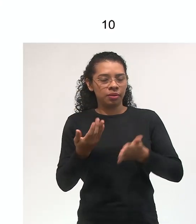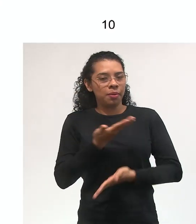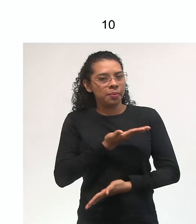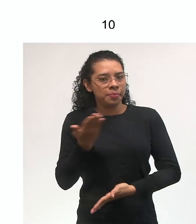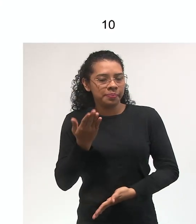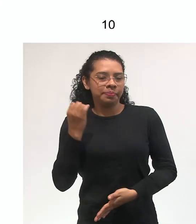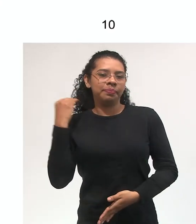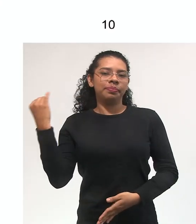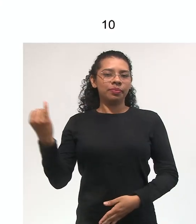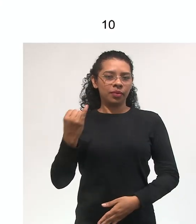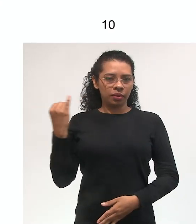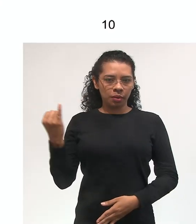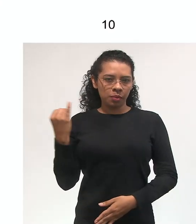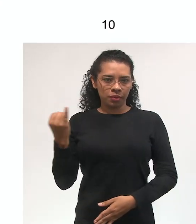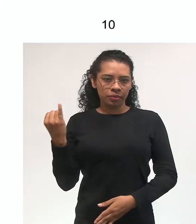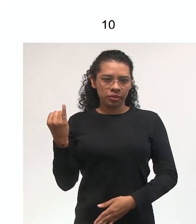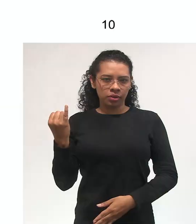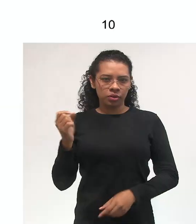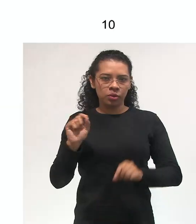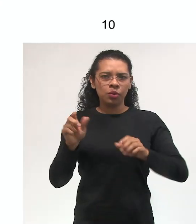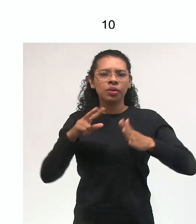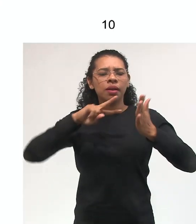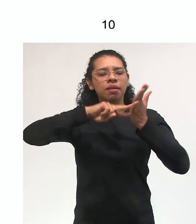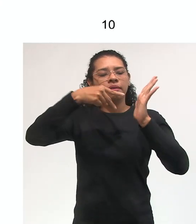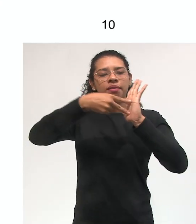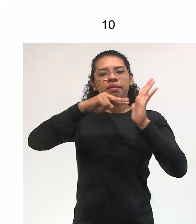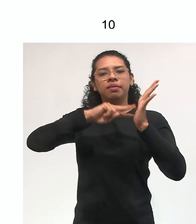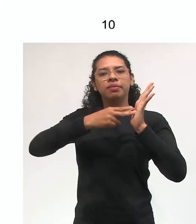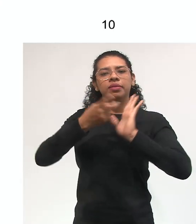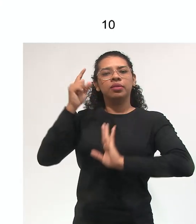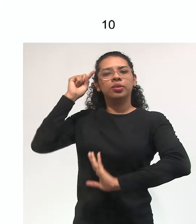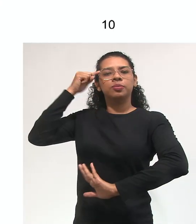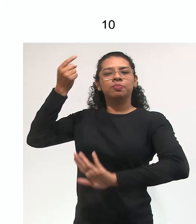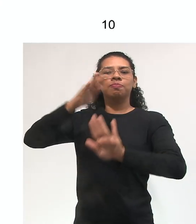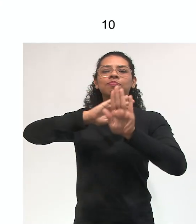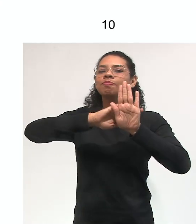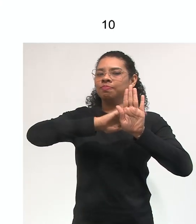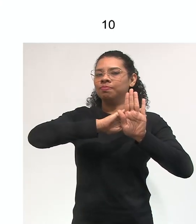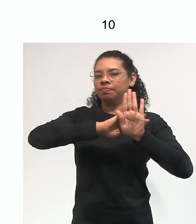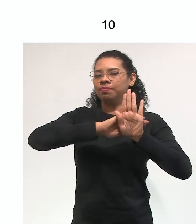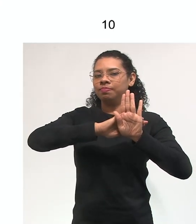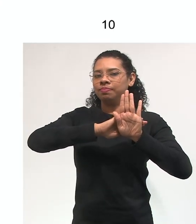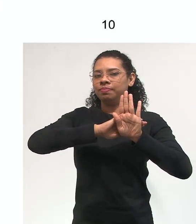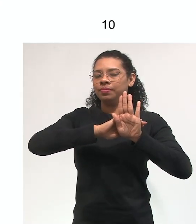que é ideologia, porque é um conceito que está presente aqui